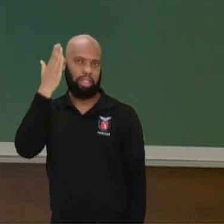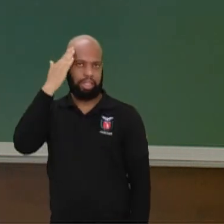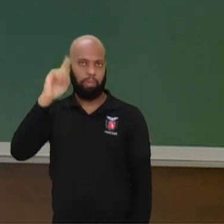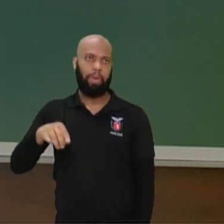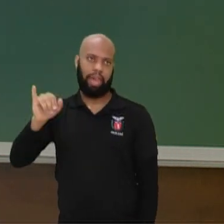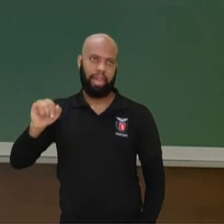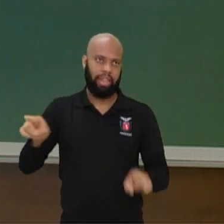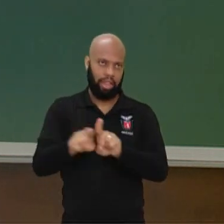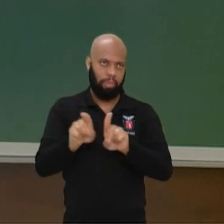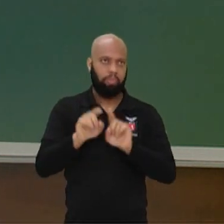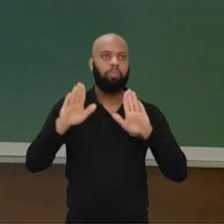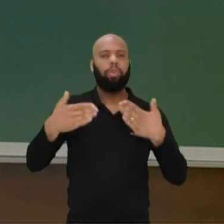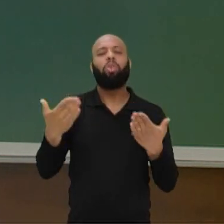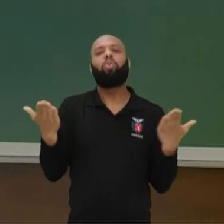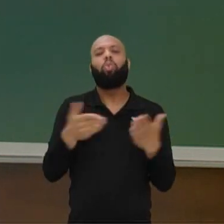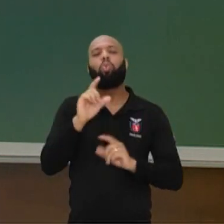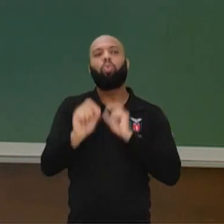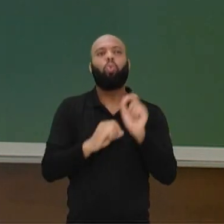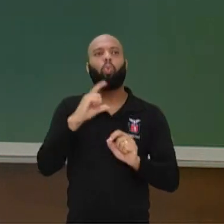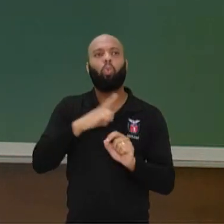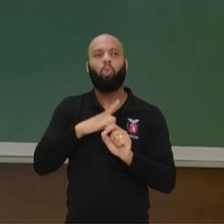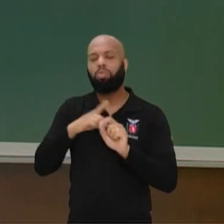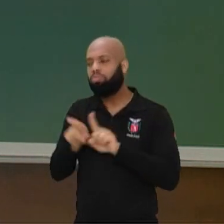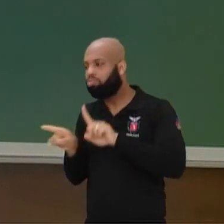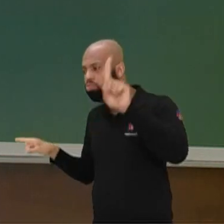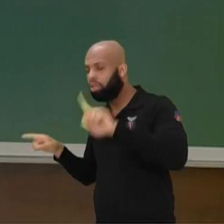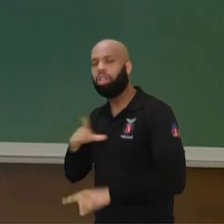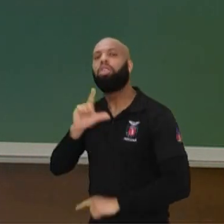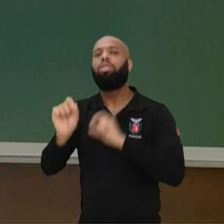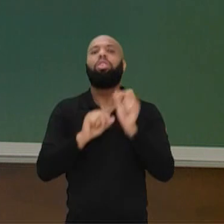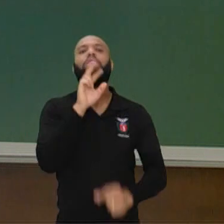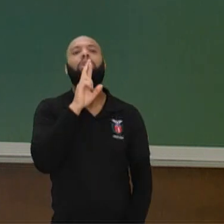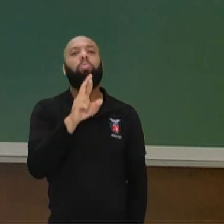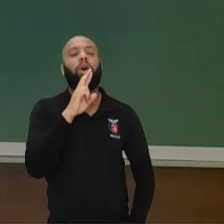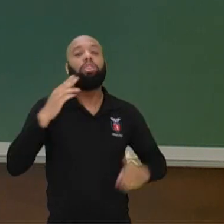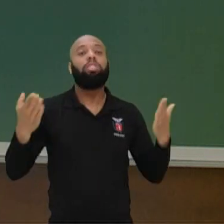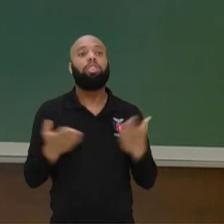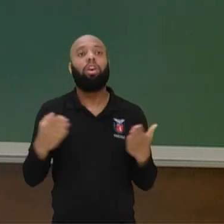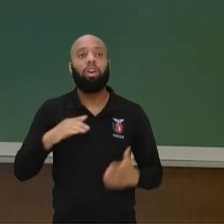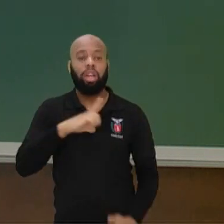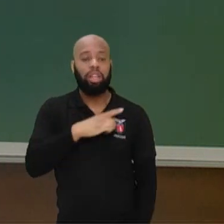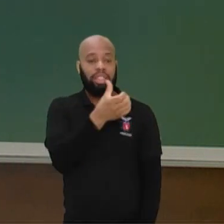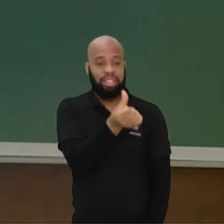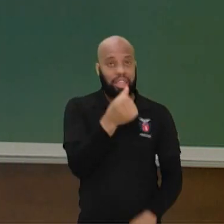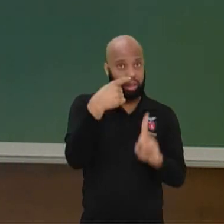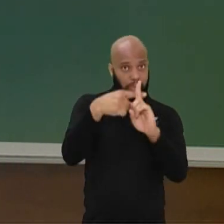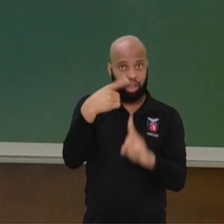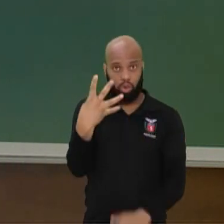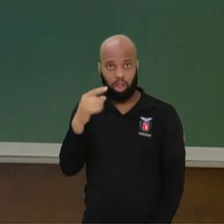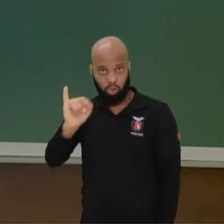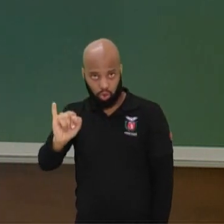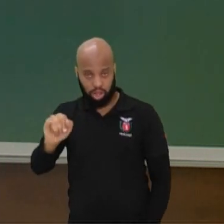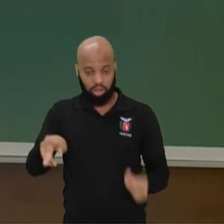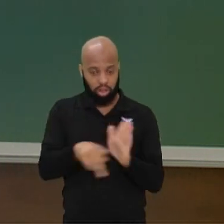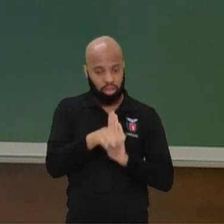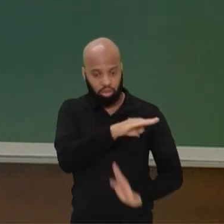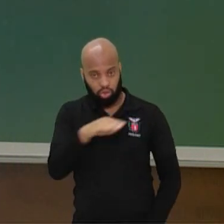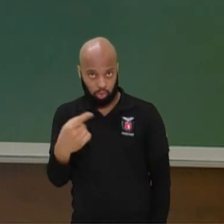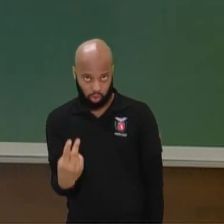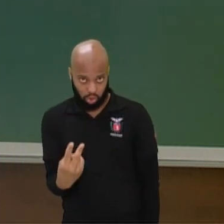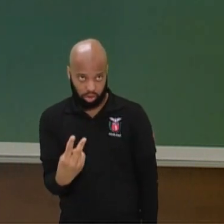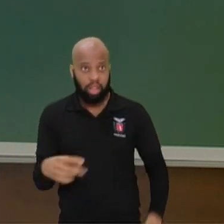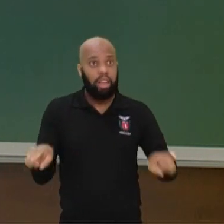vale i. Então, essa equação vai ter quais soluções? 6 mais 4i dividido por